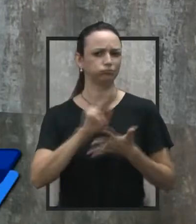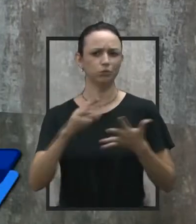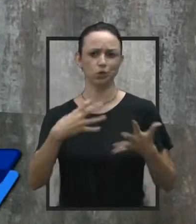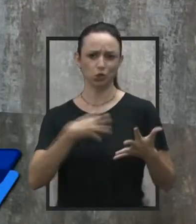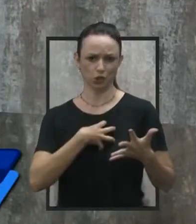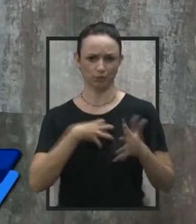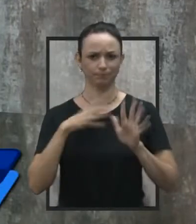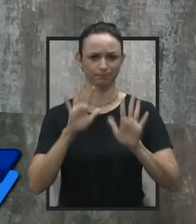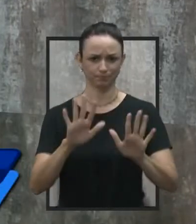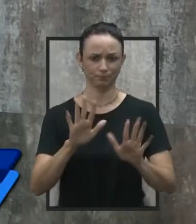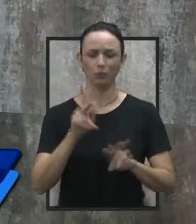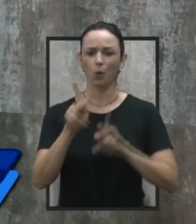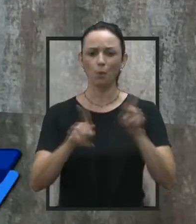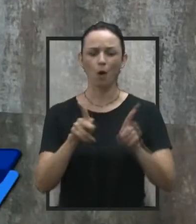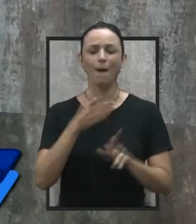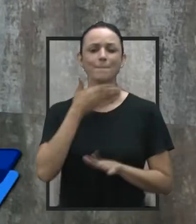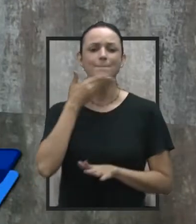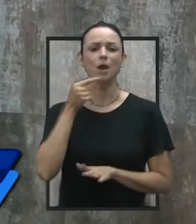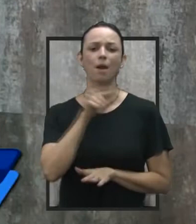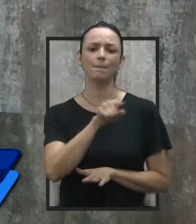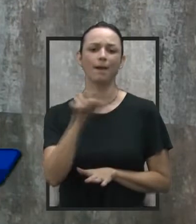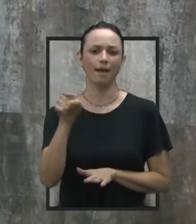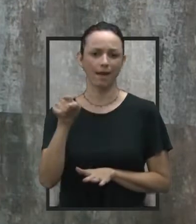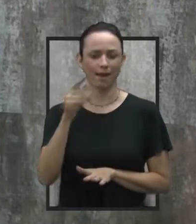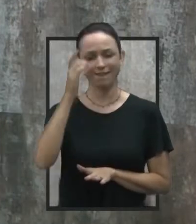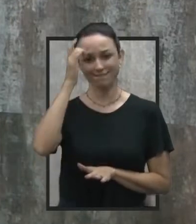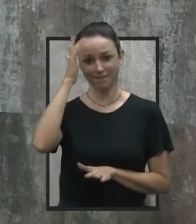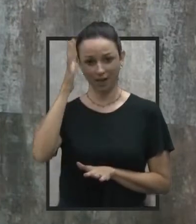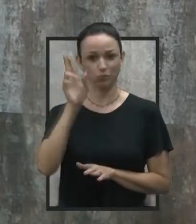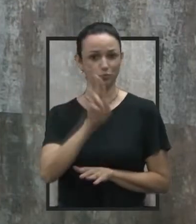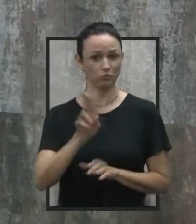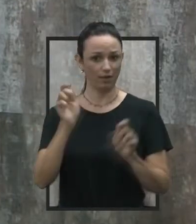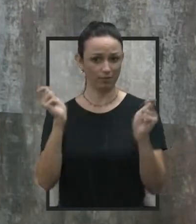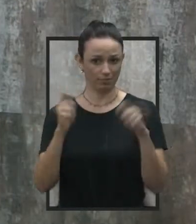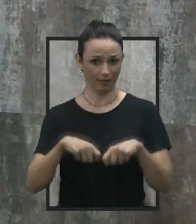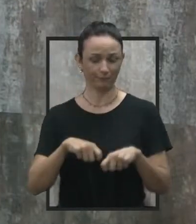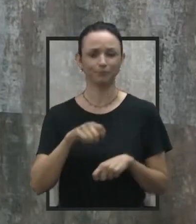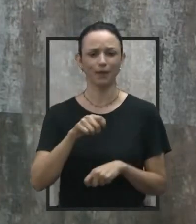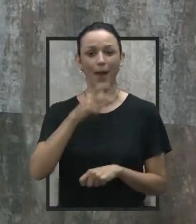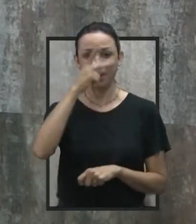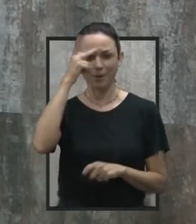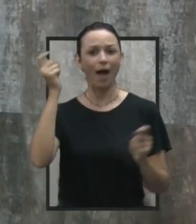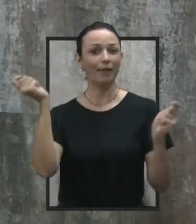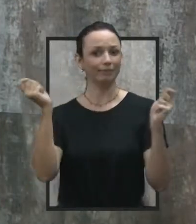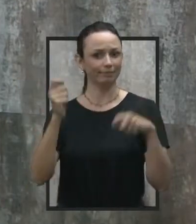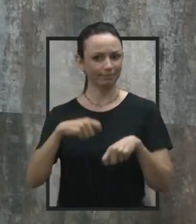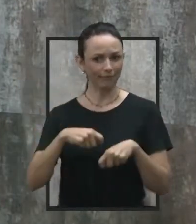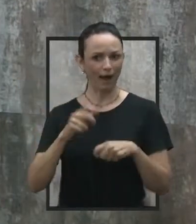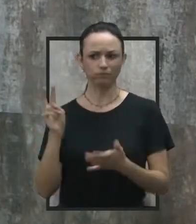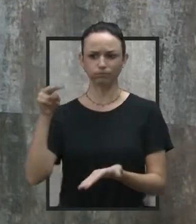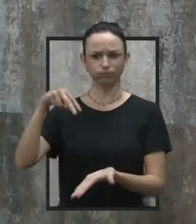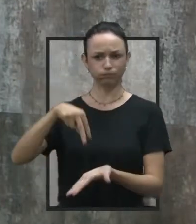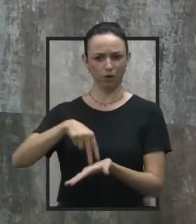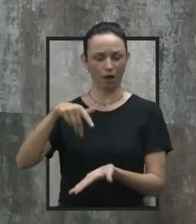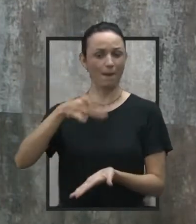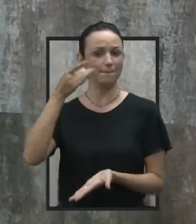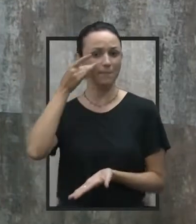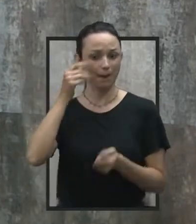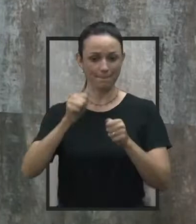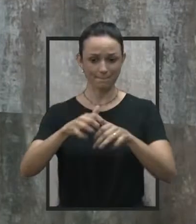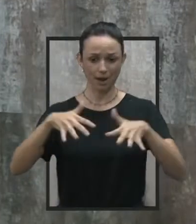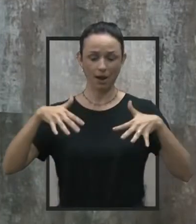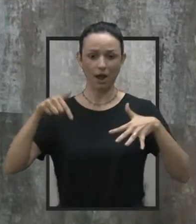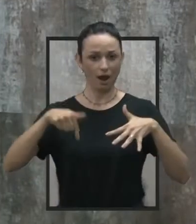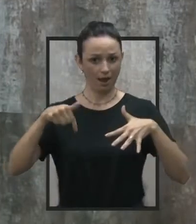maneira como a população achar mais adequada ou mais fácil pode ser utilizada. Aqueles que tiverem disponibilidade podem comparecer ao plenário